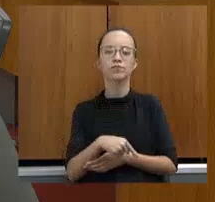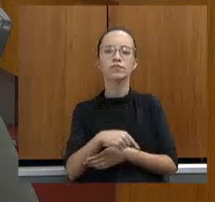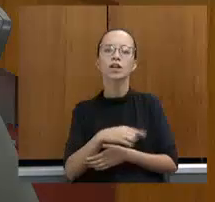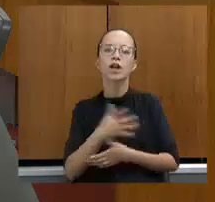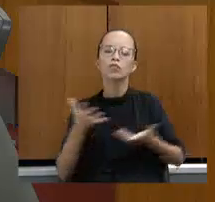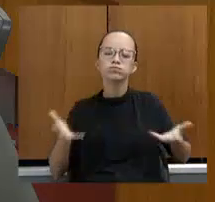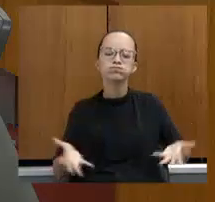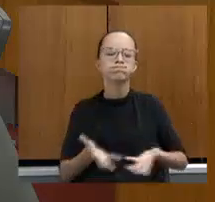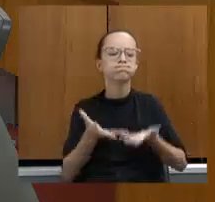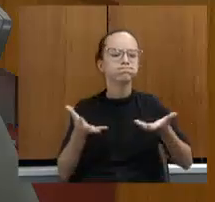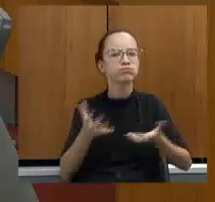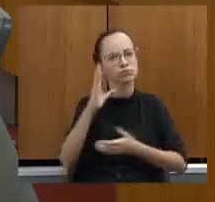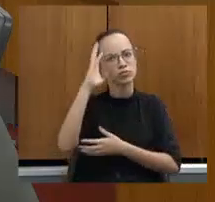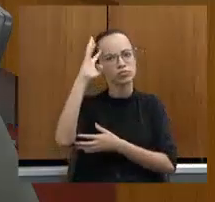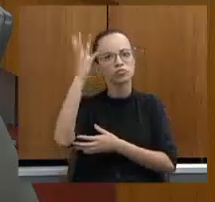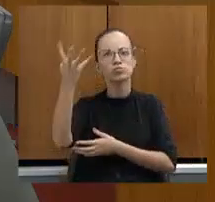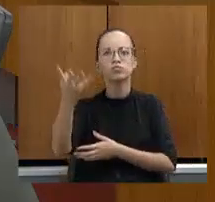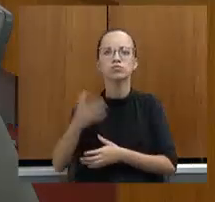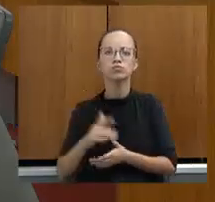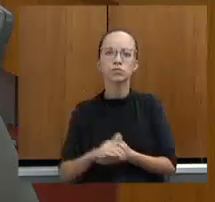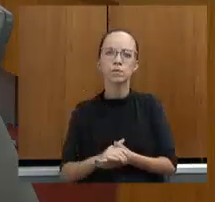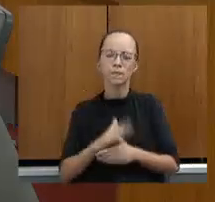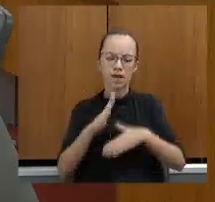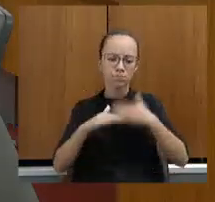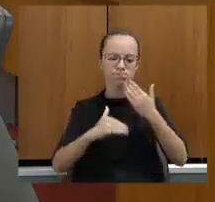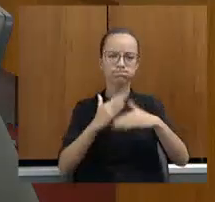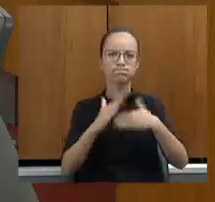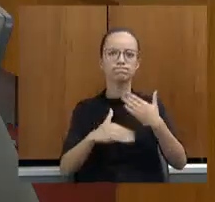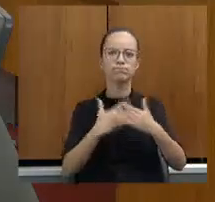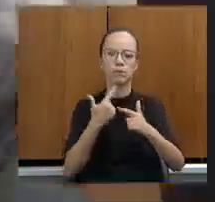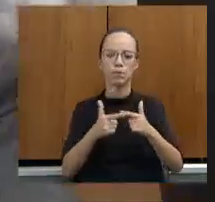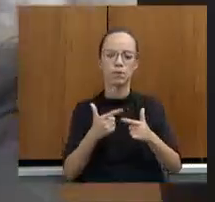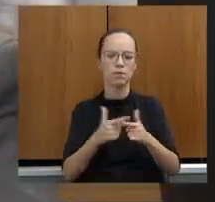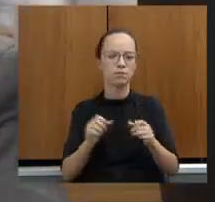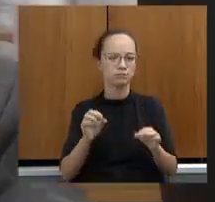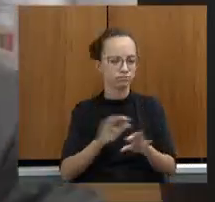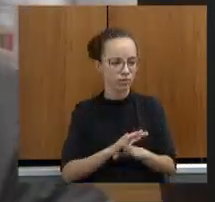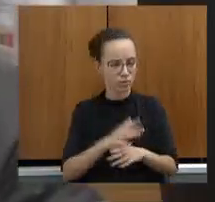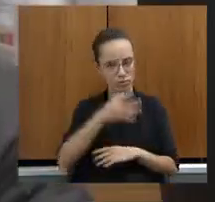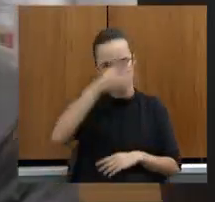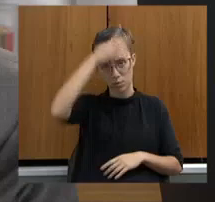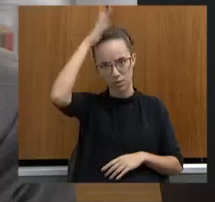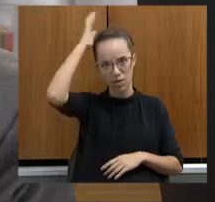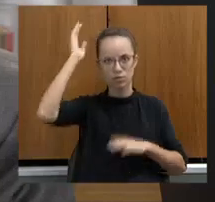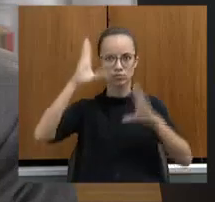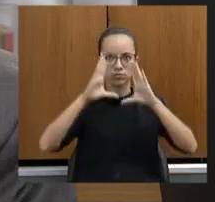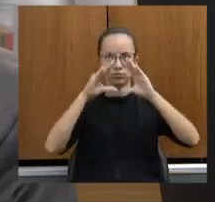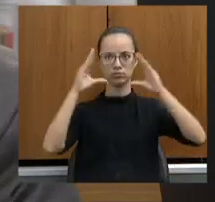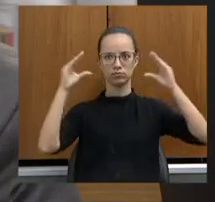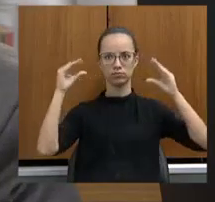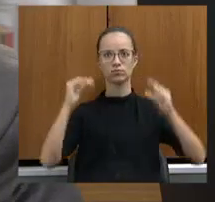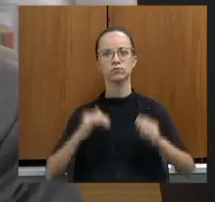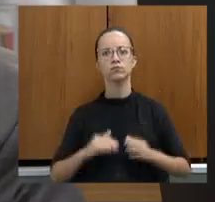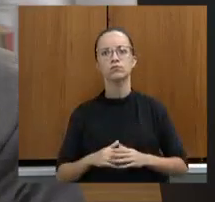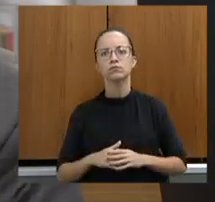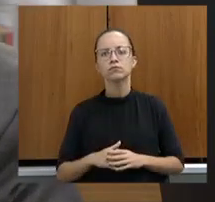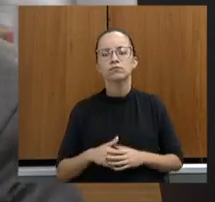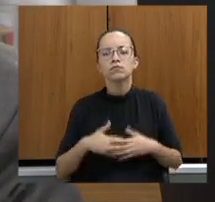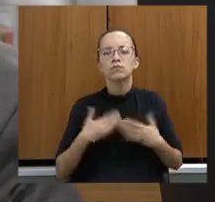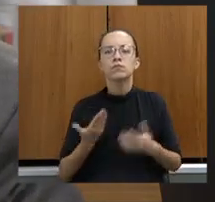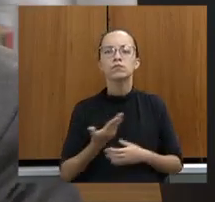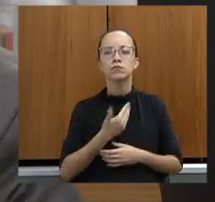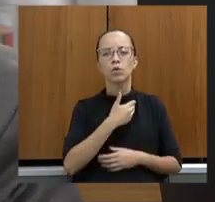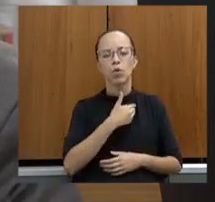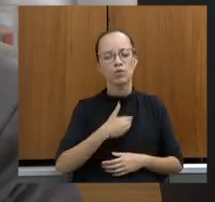resolveu mais um gargalo avançou Sem problema nenhum bombeiro Tranquilo então quando o governo